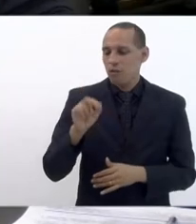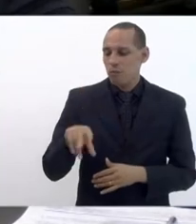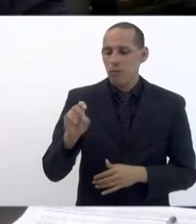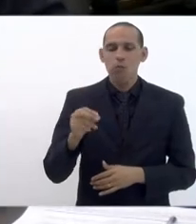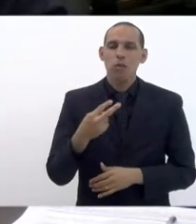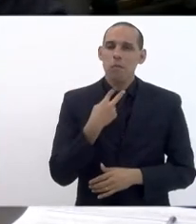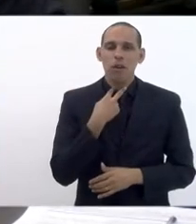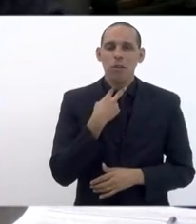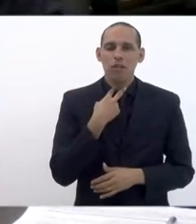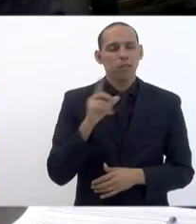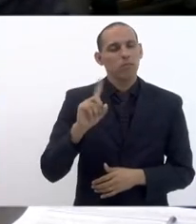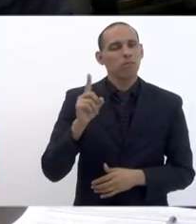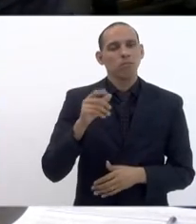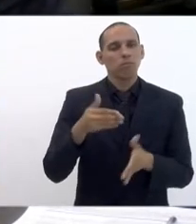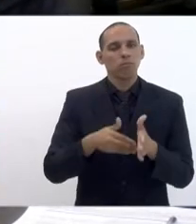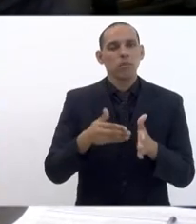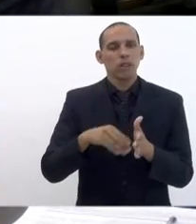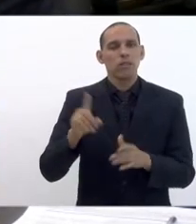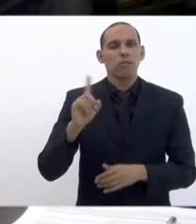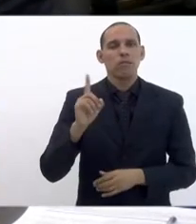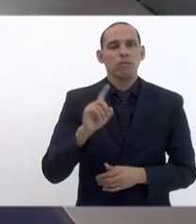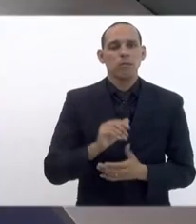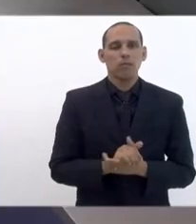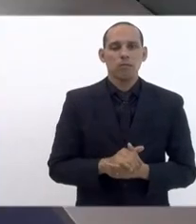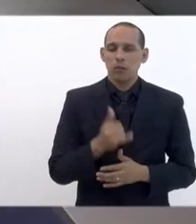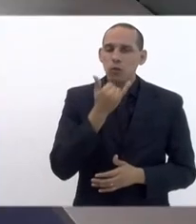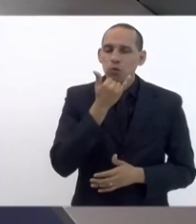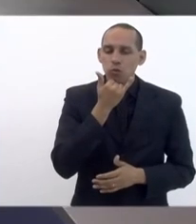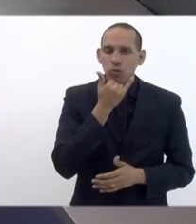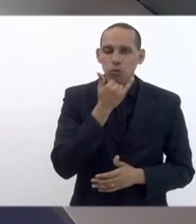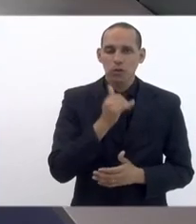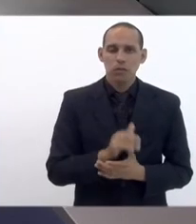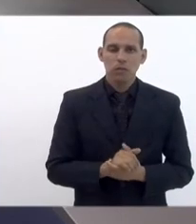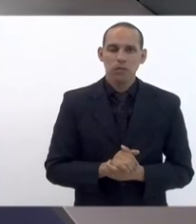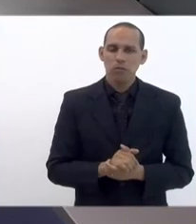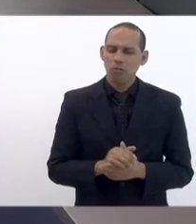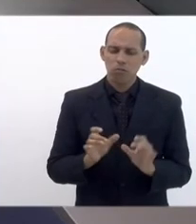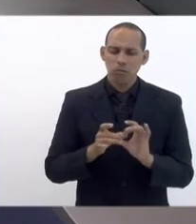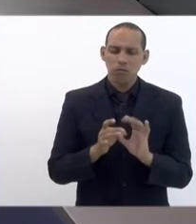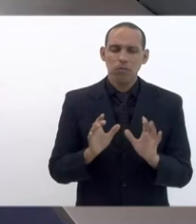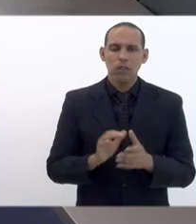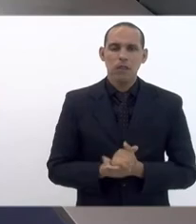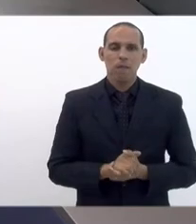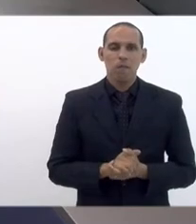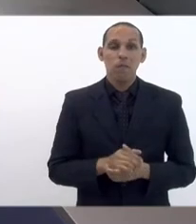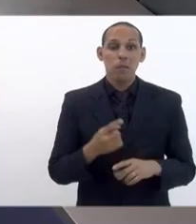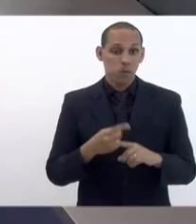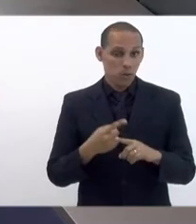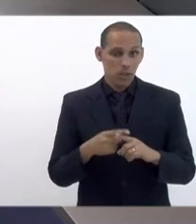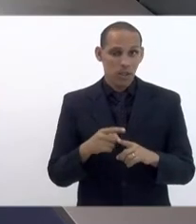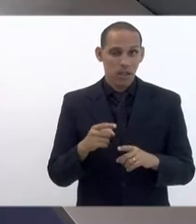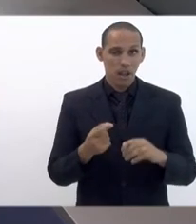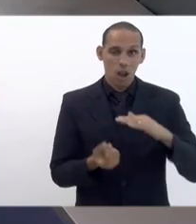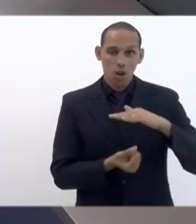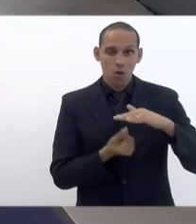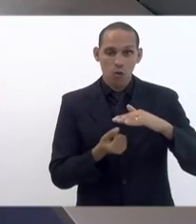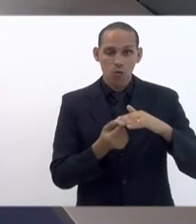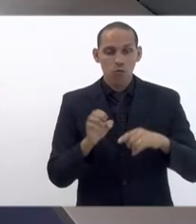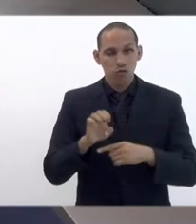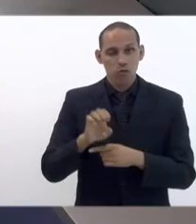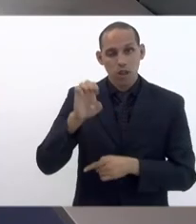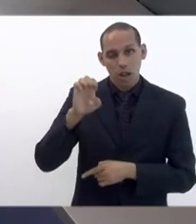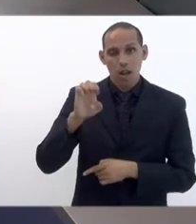Não impede, não. Você me perdoe. Lógico. Porque o Fundo Estadual de